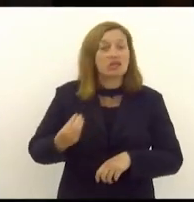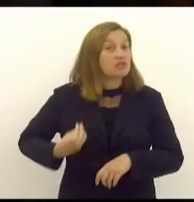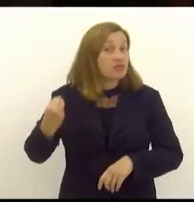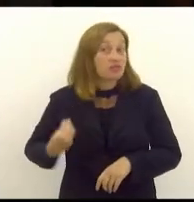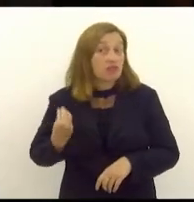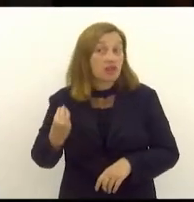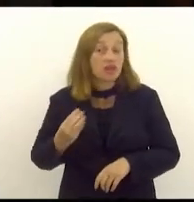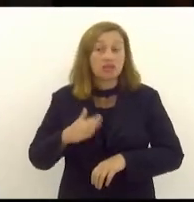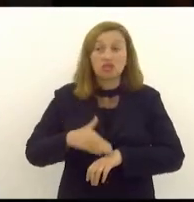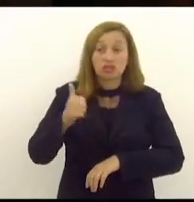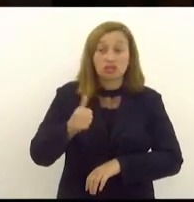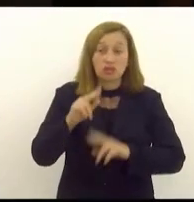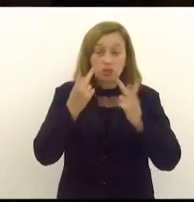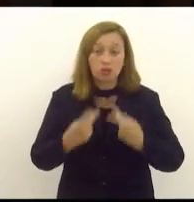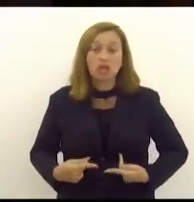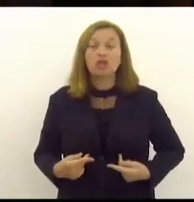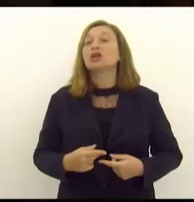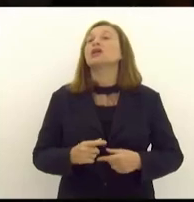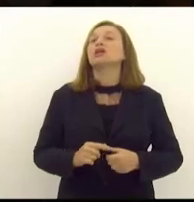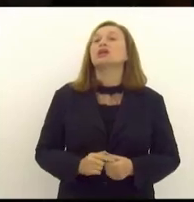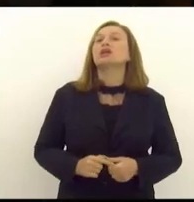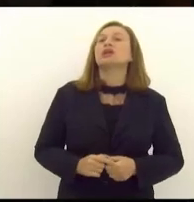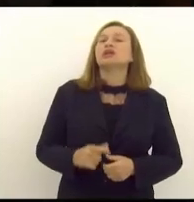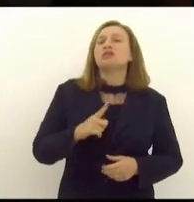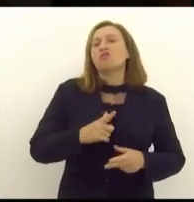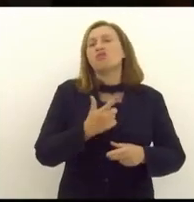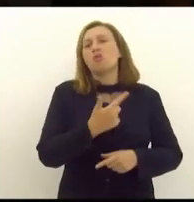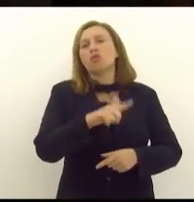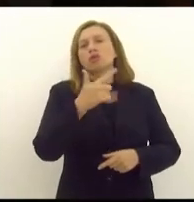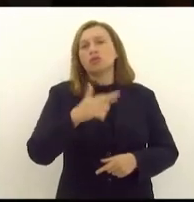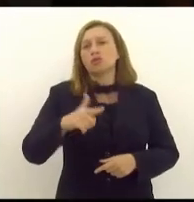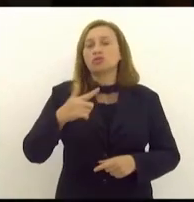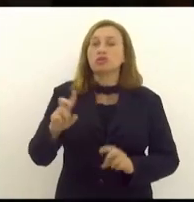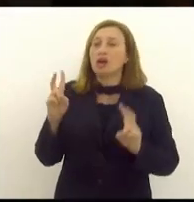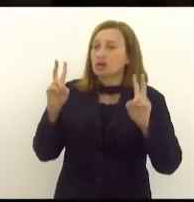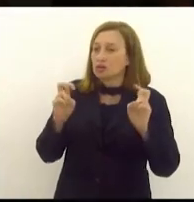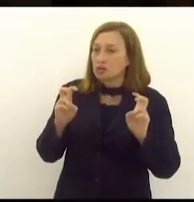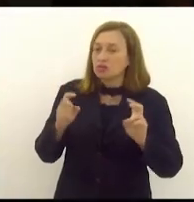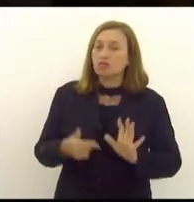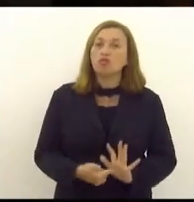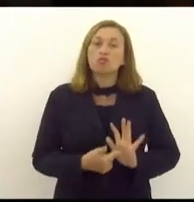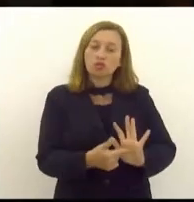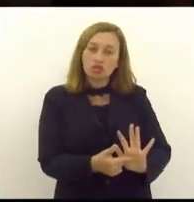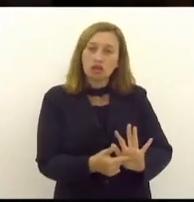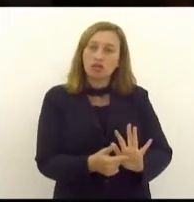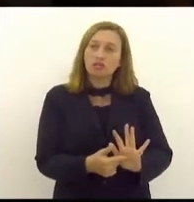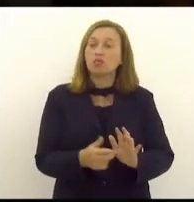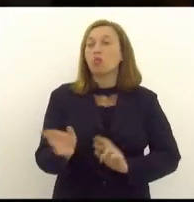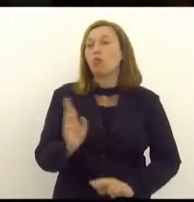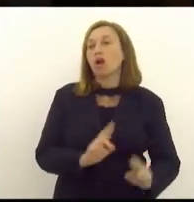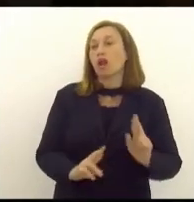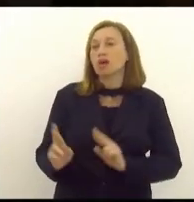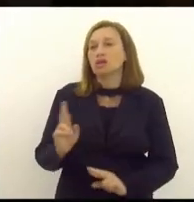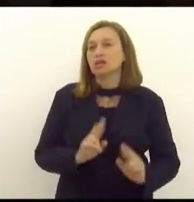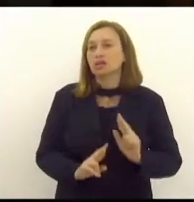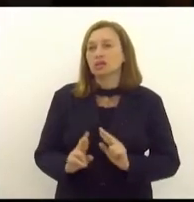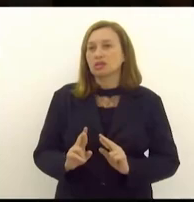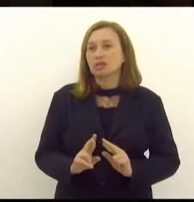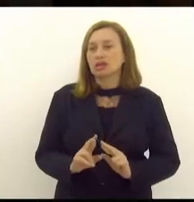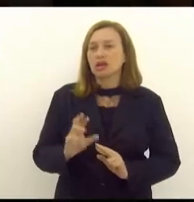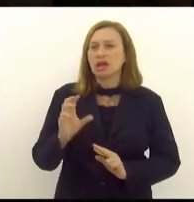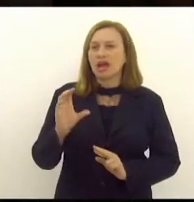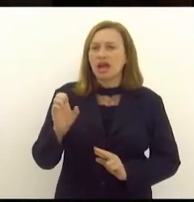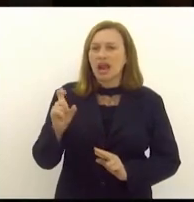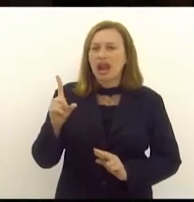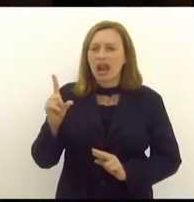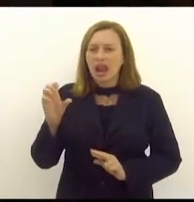na dignidade humana fora isso a gente teve vários outros casos que ali foram apontados com relação a leis